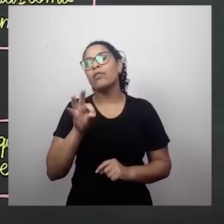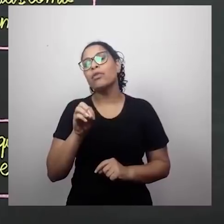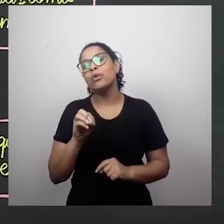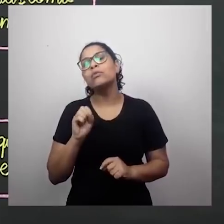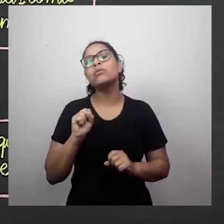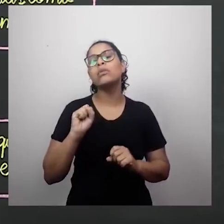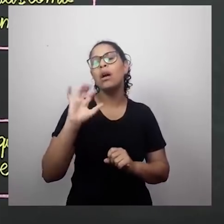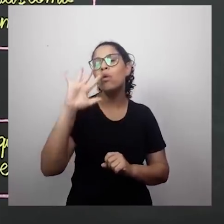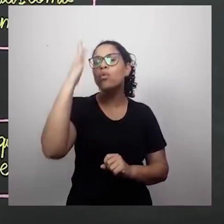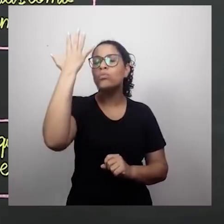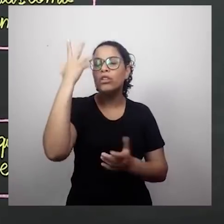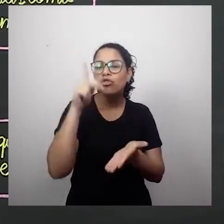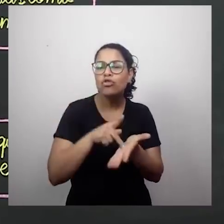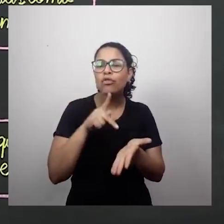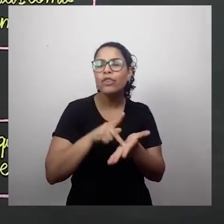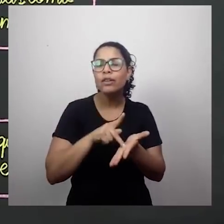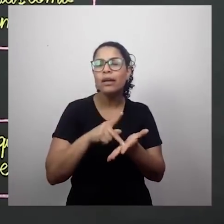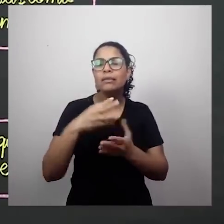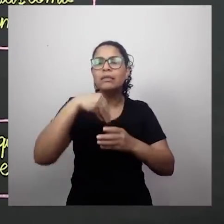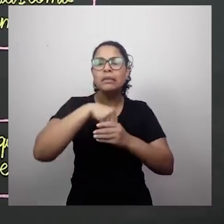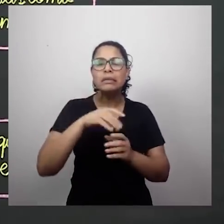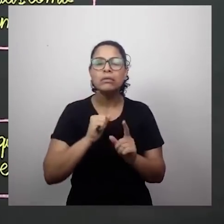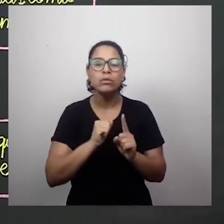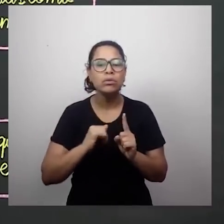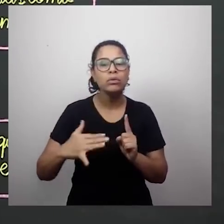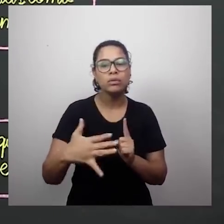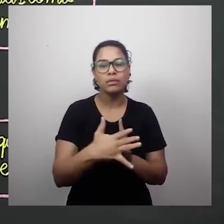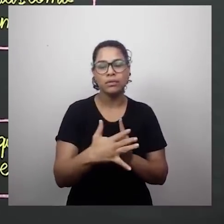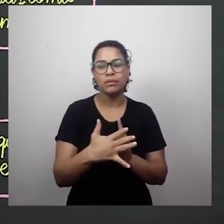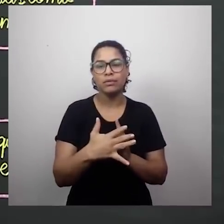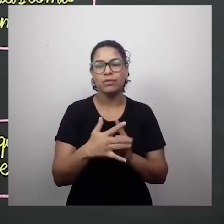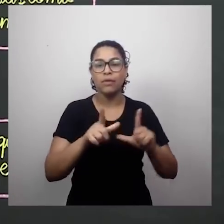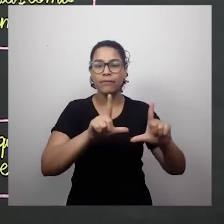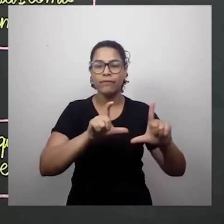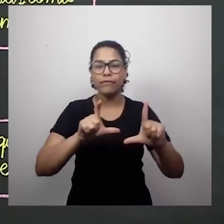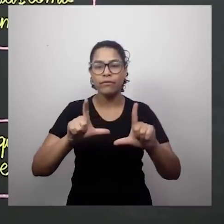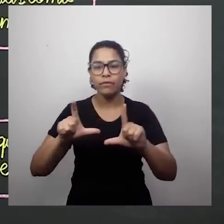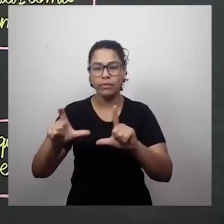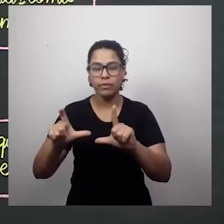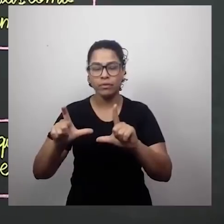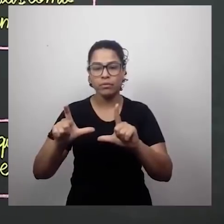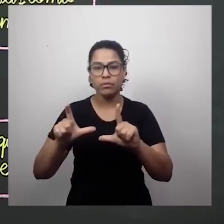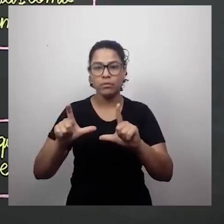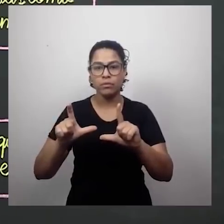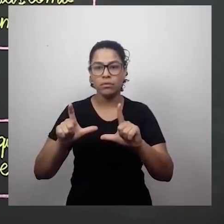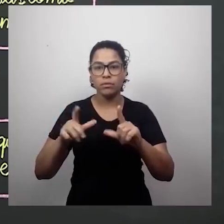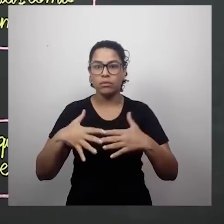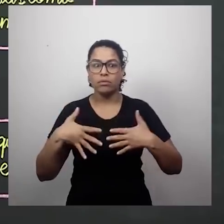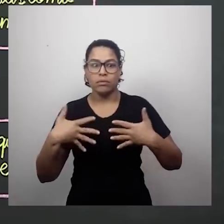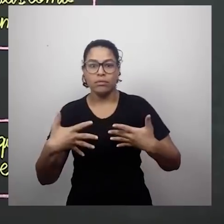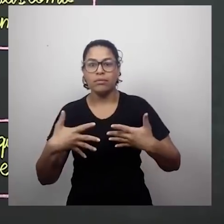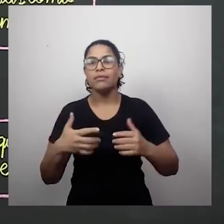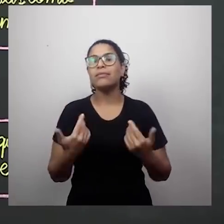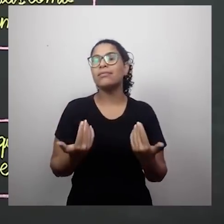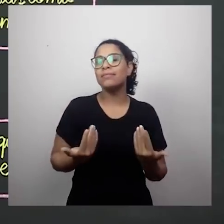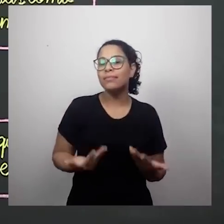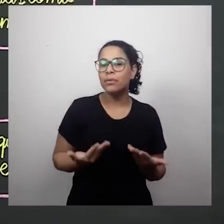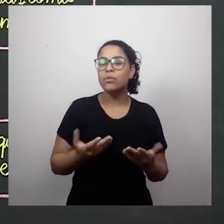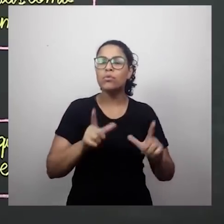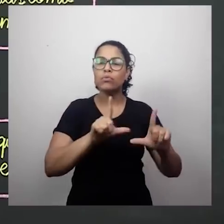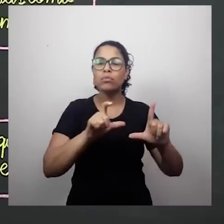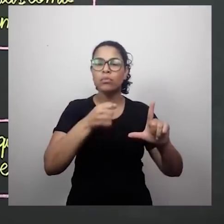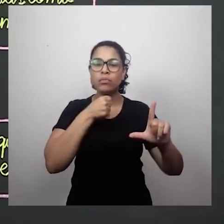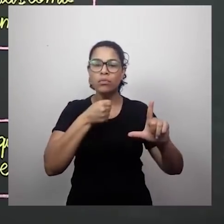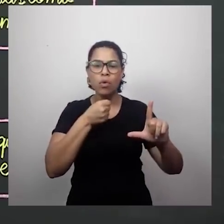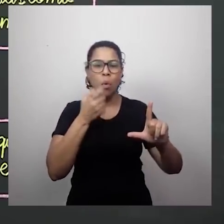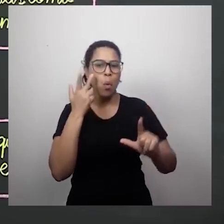nesse momento é possível captar a essência do fato por meio de imagens mais impactantes. A fotoreportagem não é um gênero